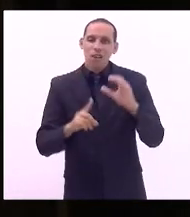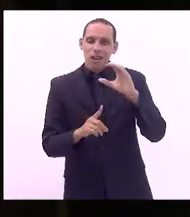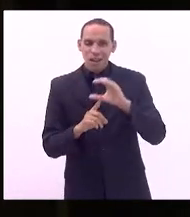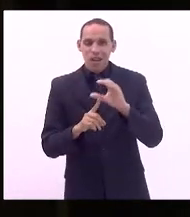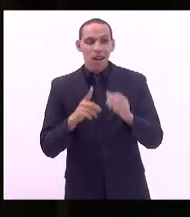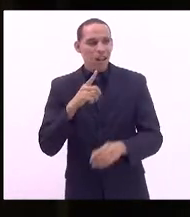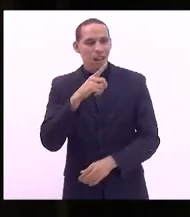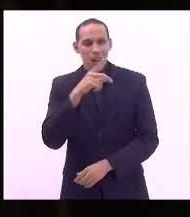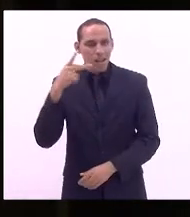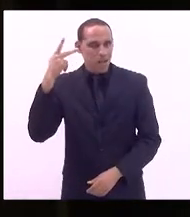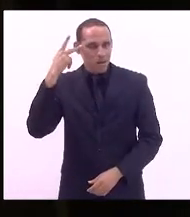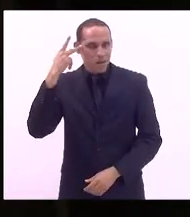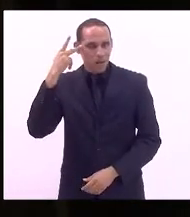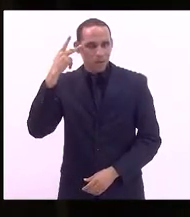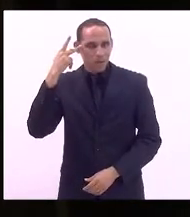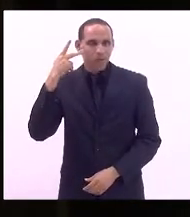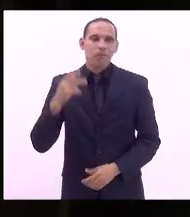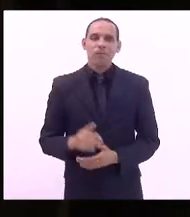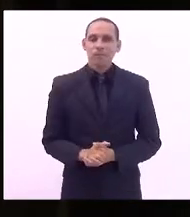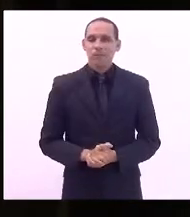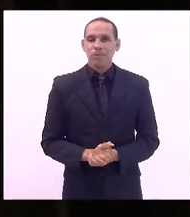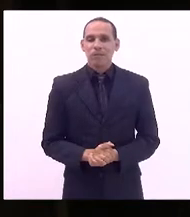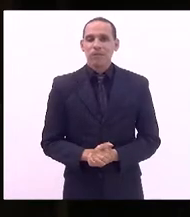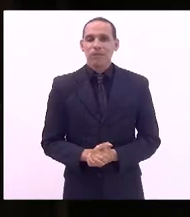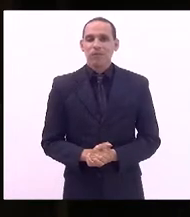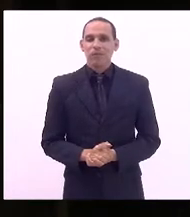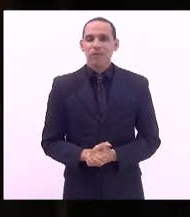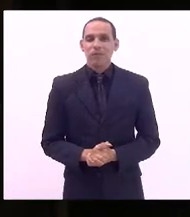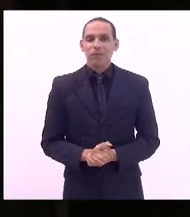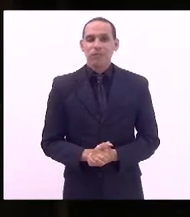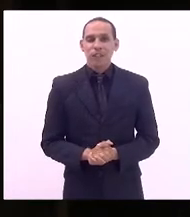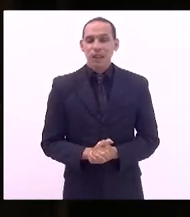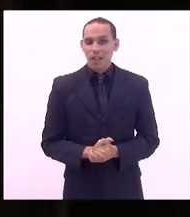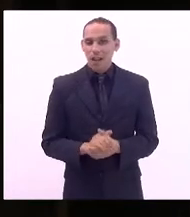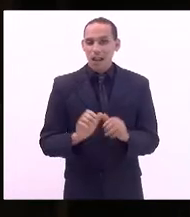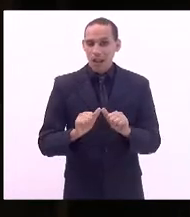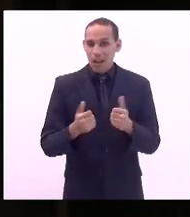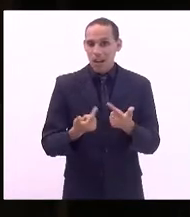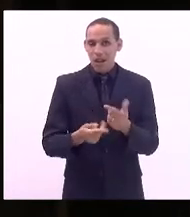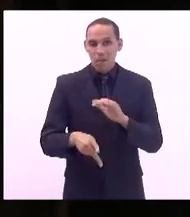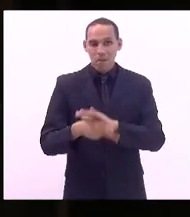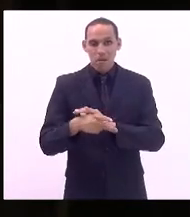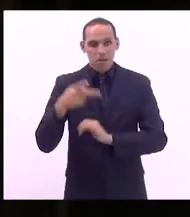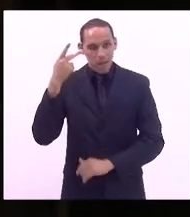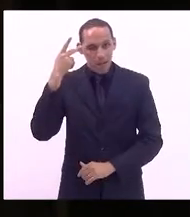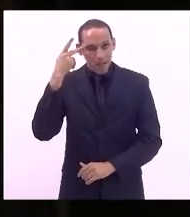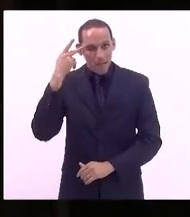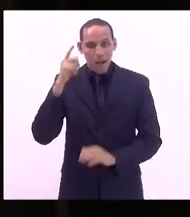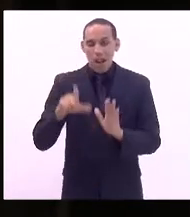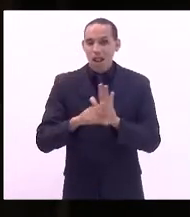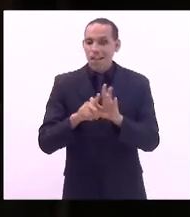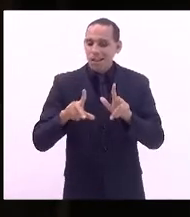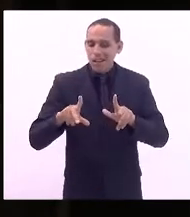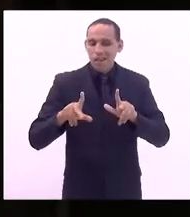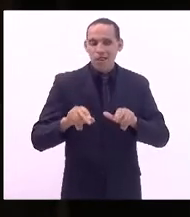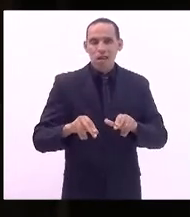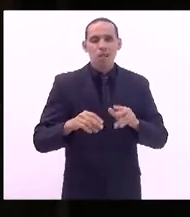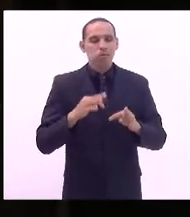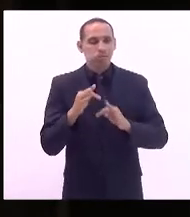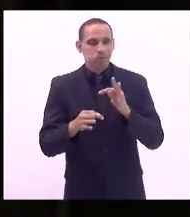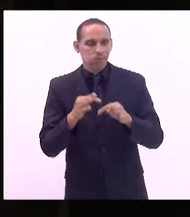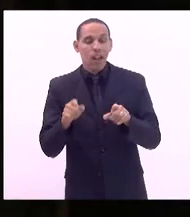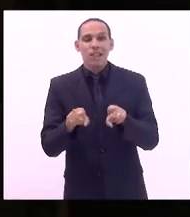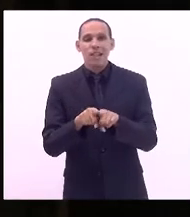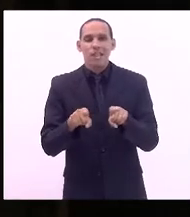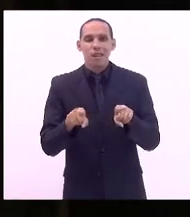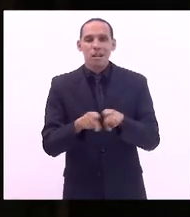Paulo aonde está tramitando na Assembleia Legislativa a mesma lei e junto da Lei também